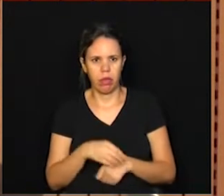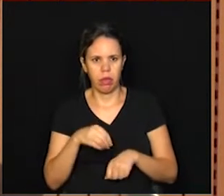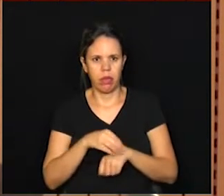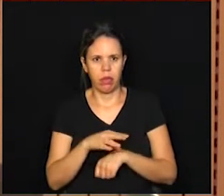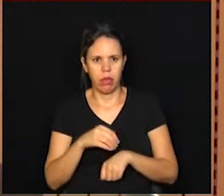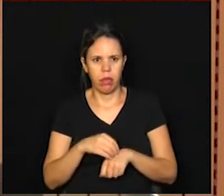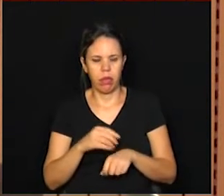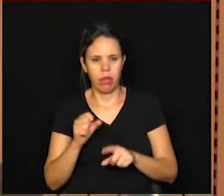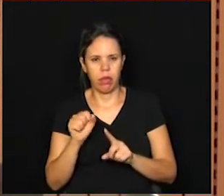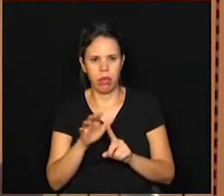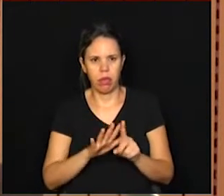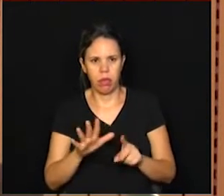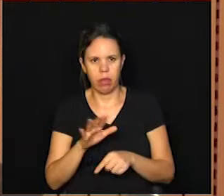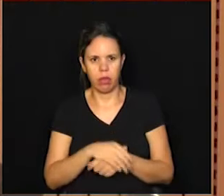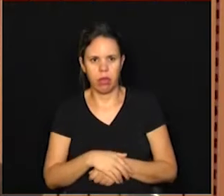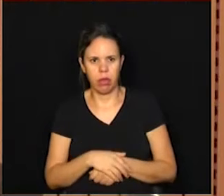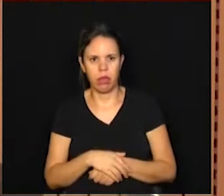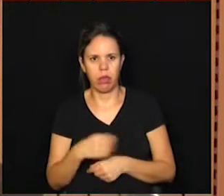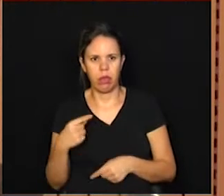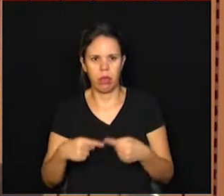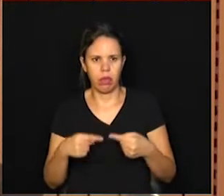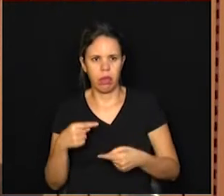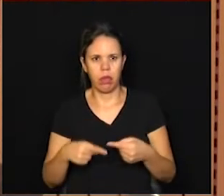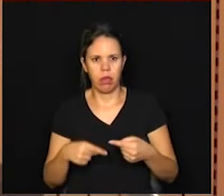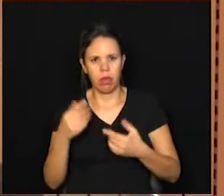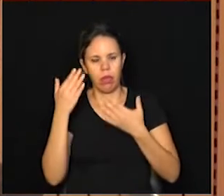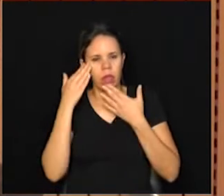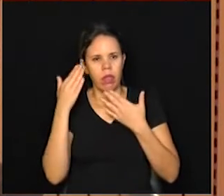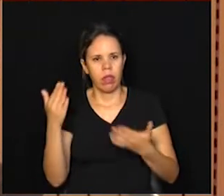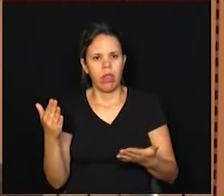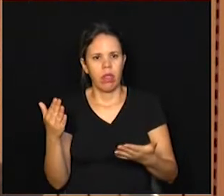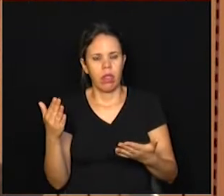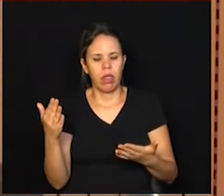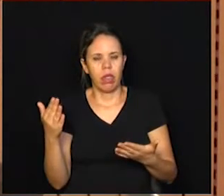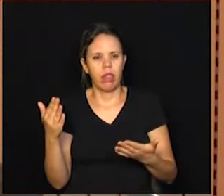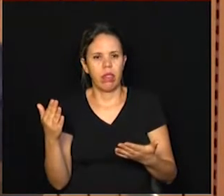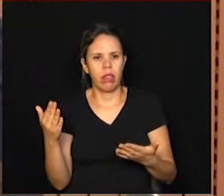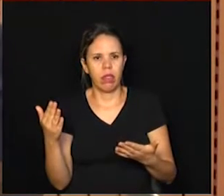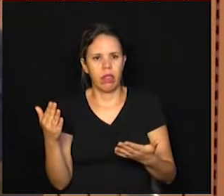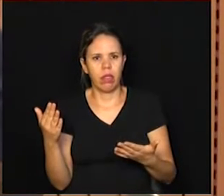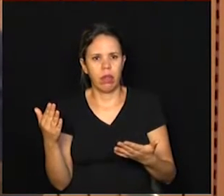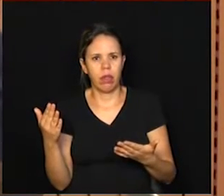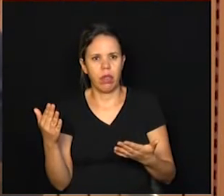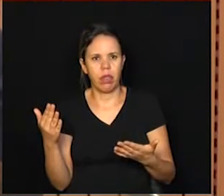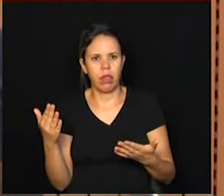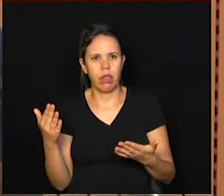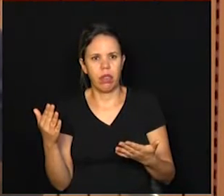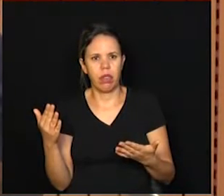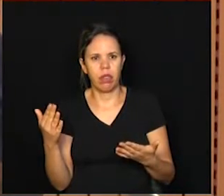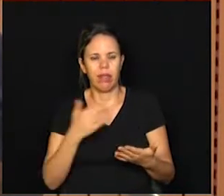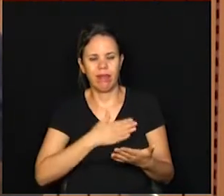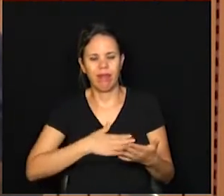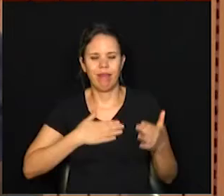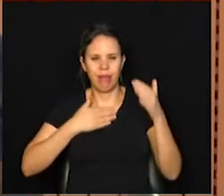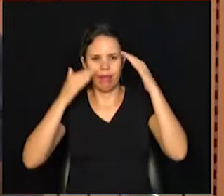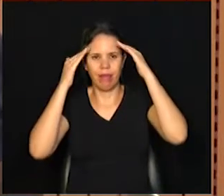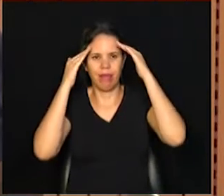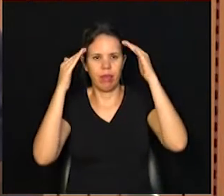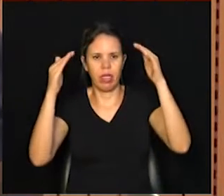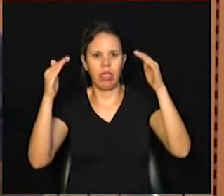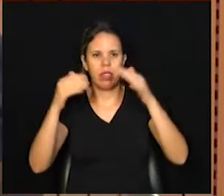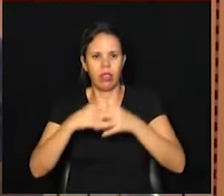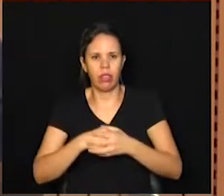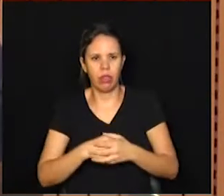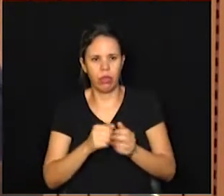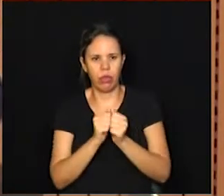a sociedade para a discussão. Agradeço, muito obrigado, e foi uma honra estar aqui presente ao